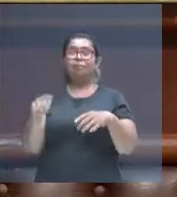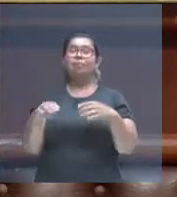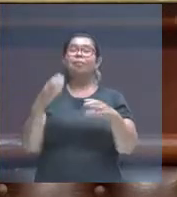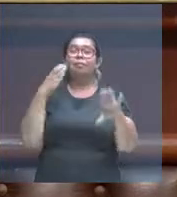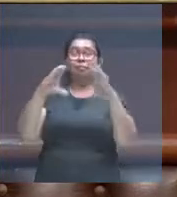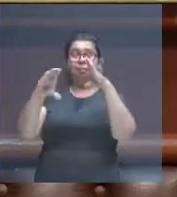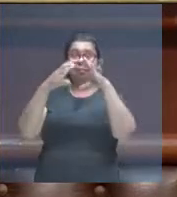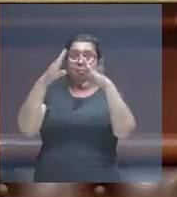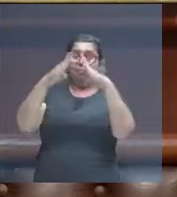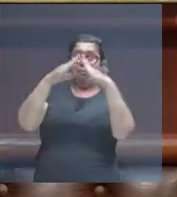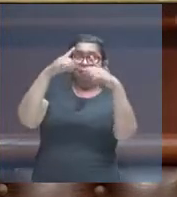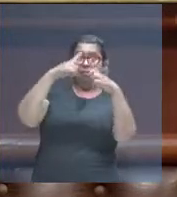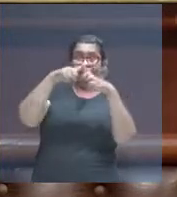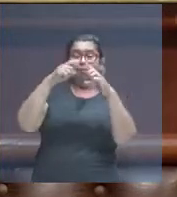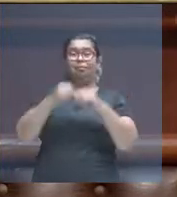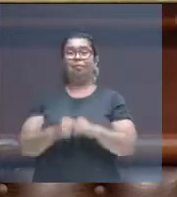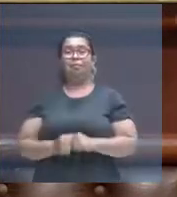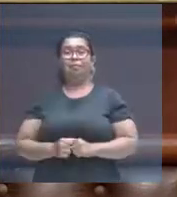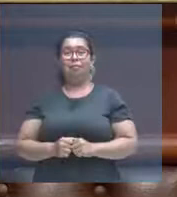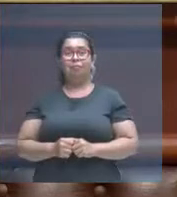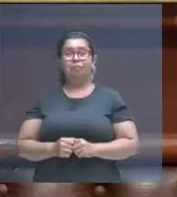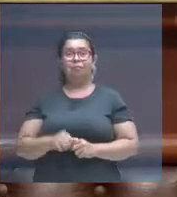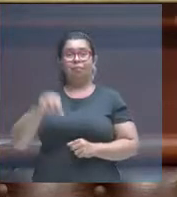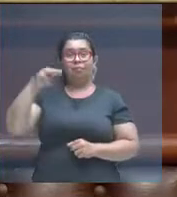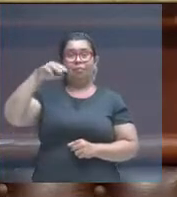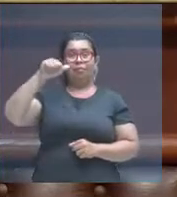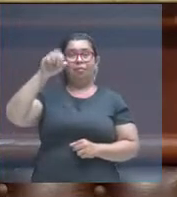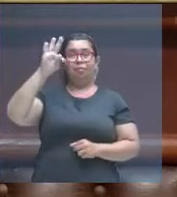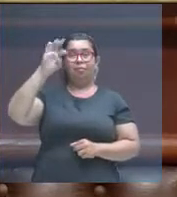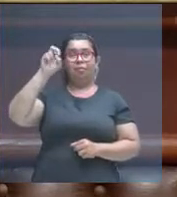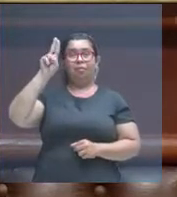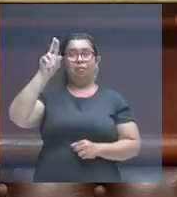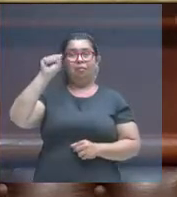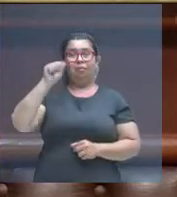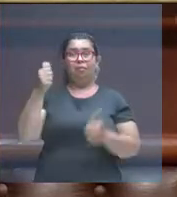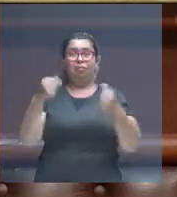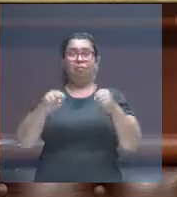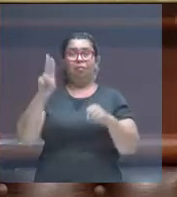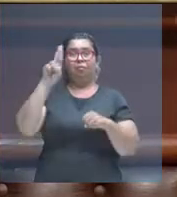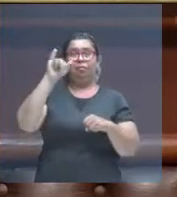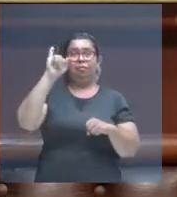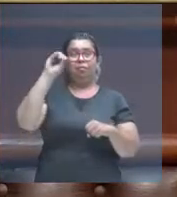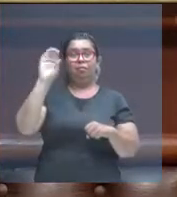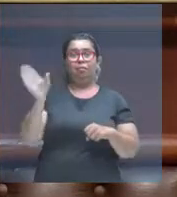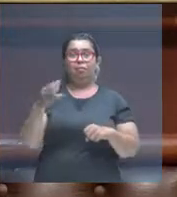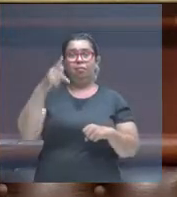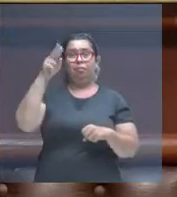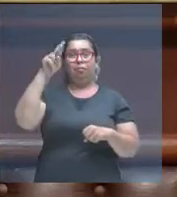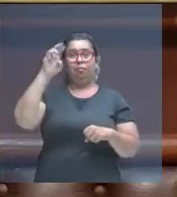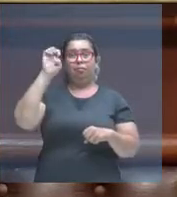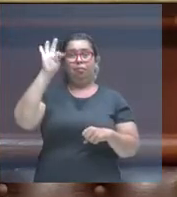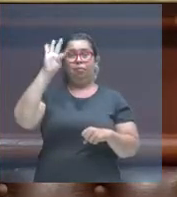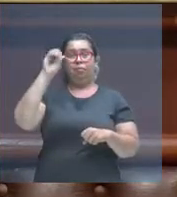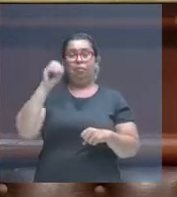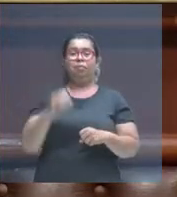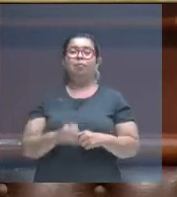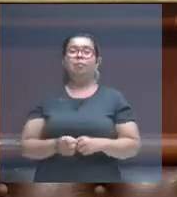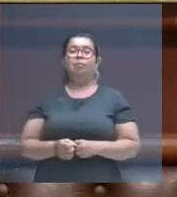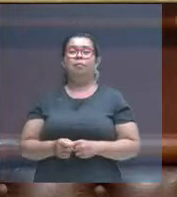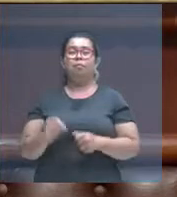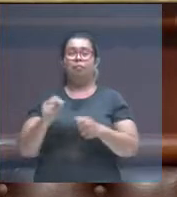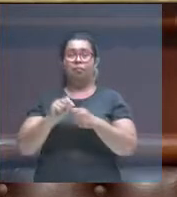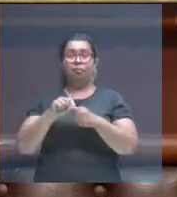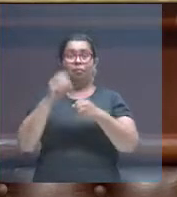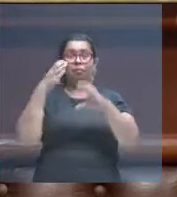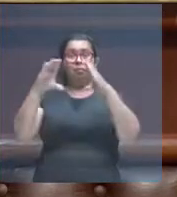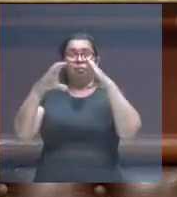conjunto sertanejo. O Matheus está lá em Rio Preto, só na música do Iamandu. Quer dizer que a gente